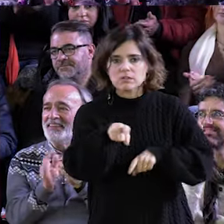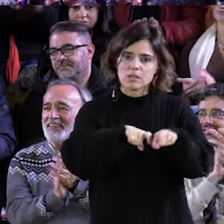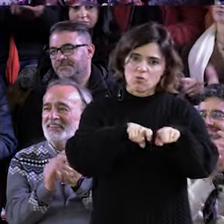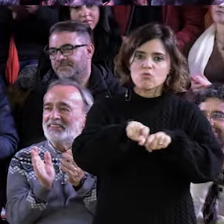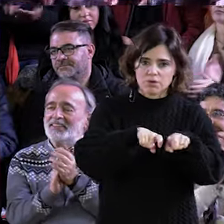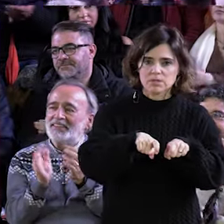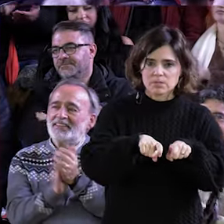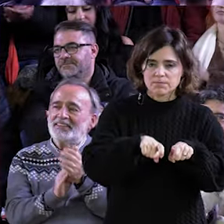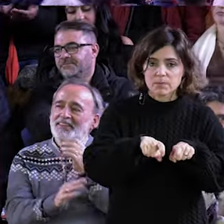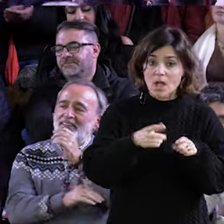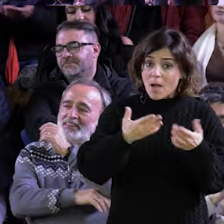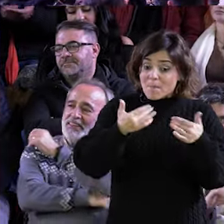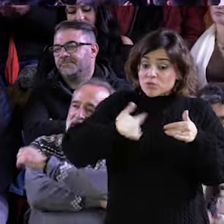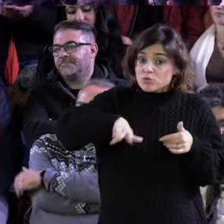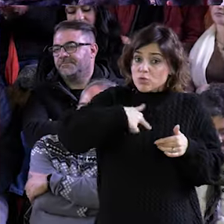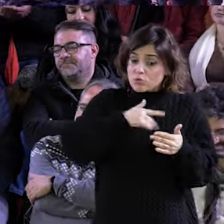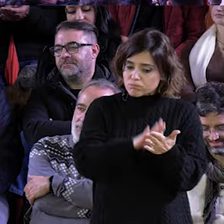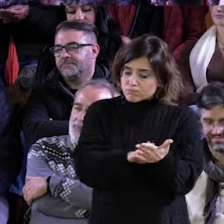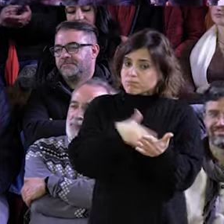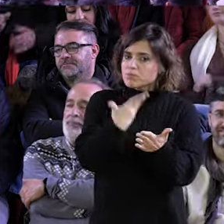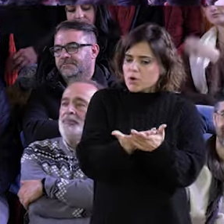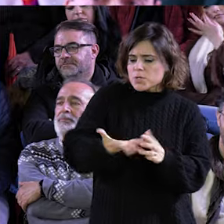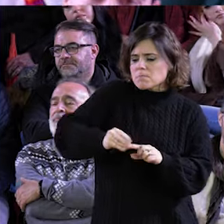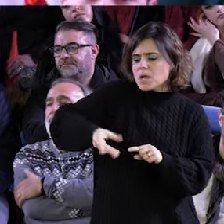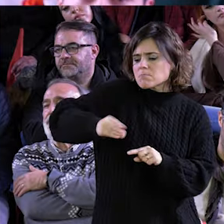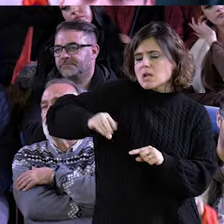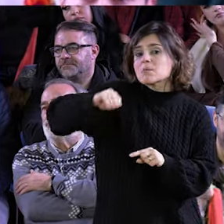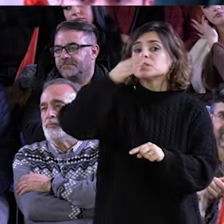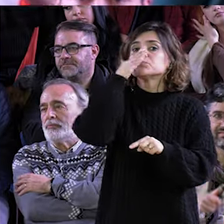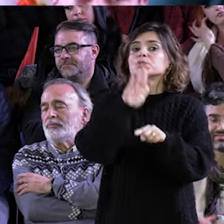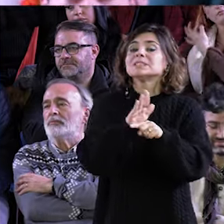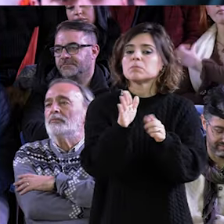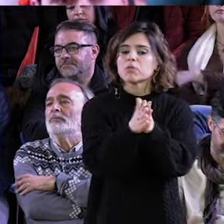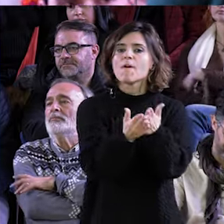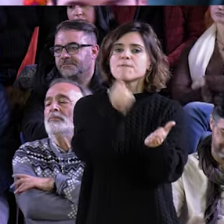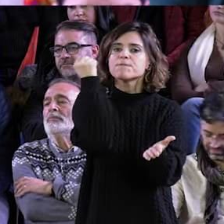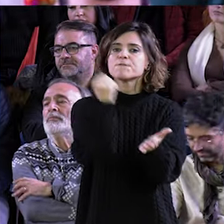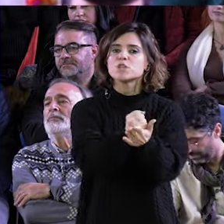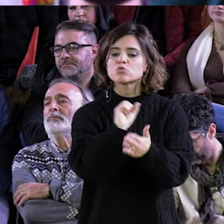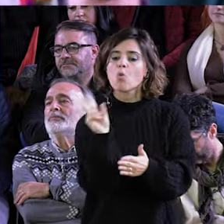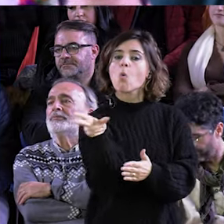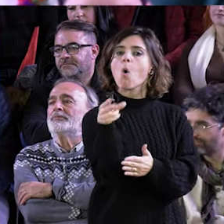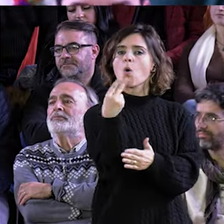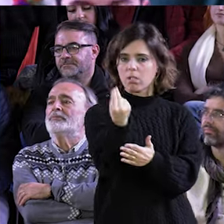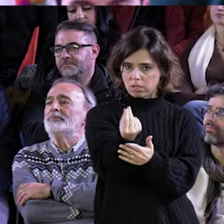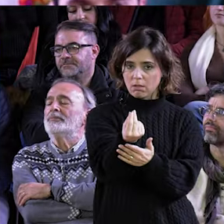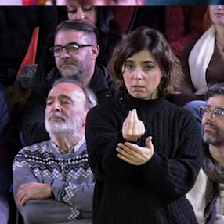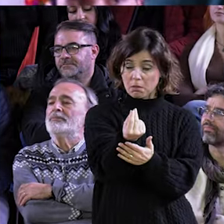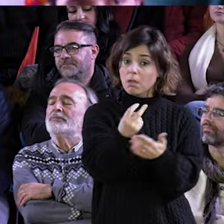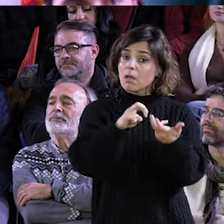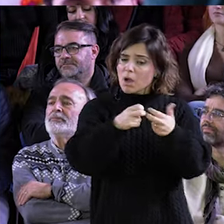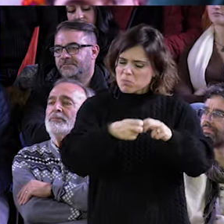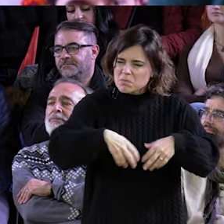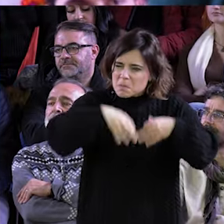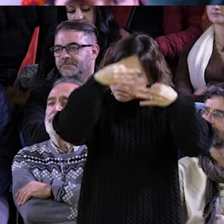temos muitas mais propostas. Os vistos gold, por exemplo. Isto dos vistos gold é um problema que ainda é mais sério